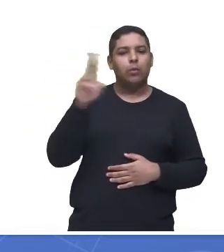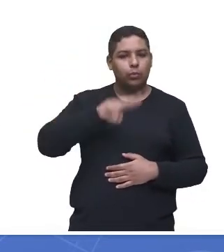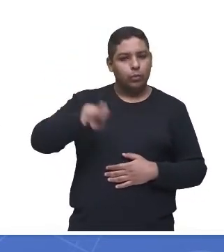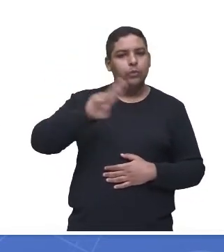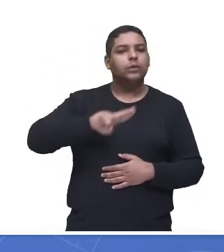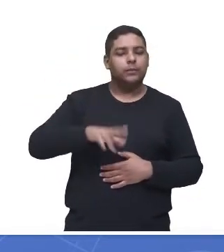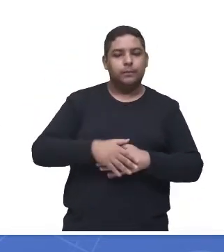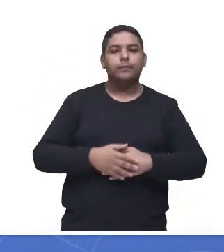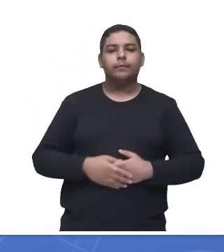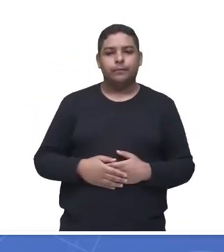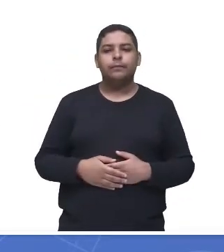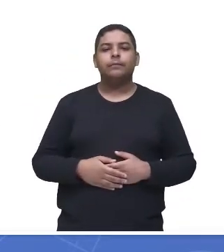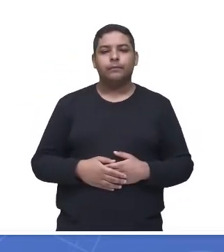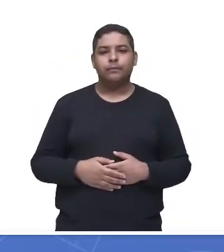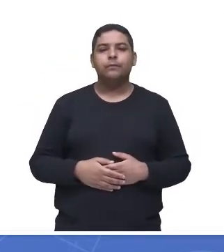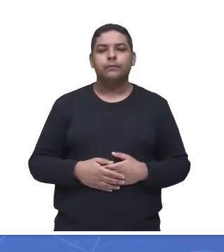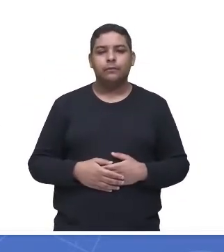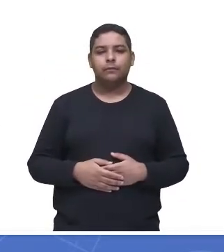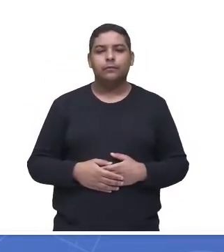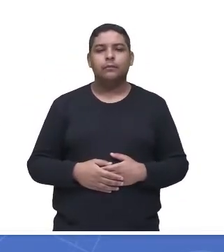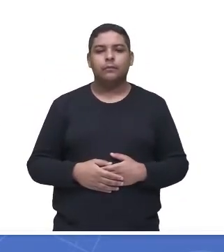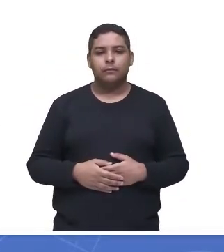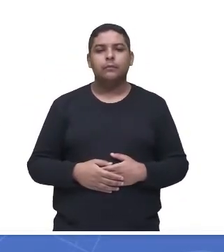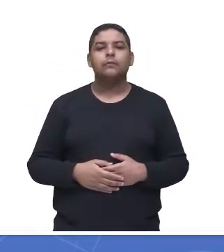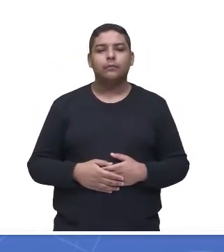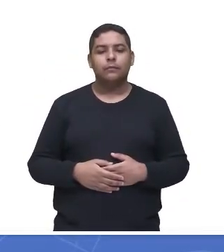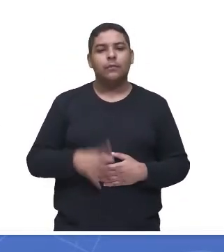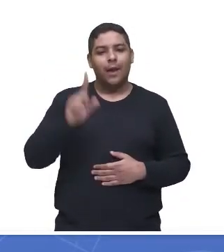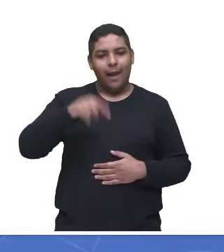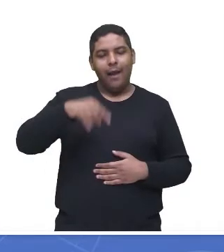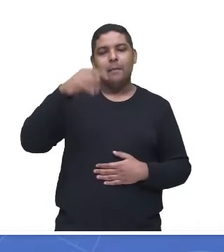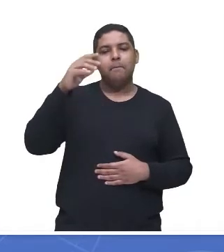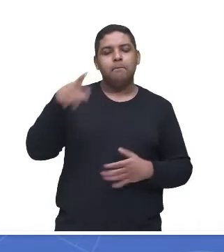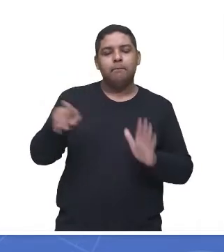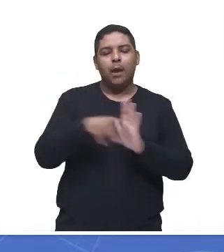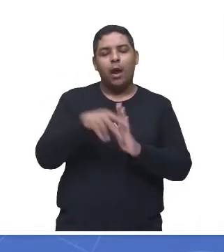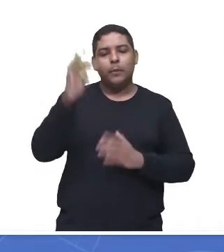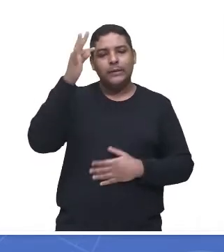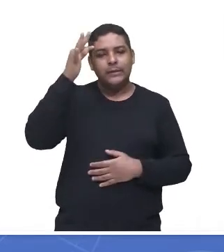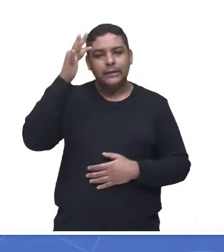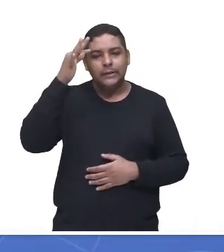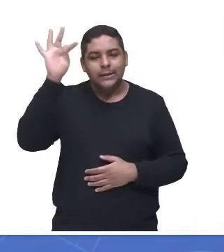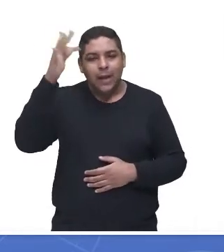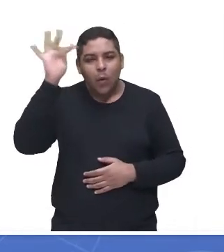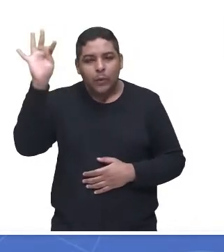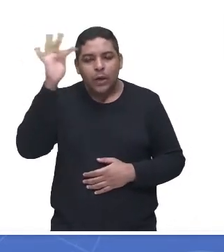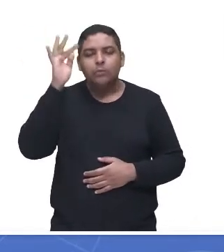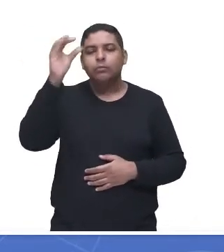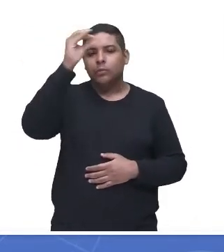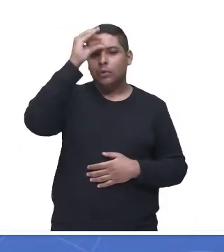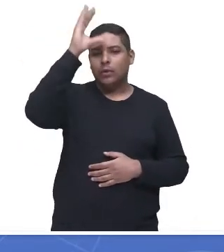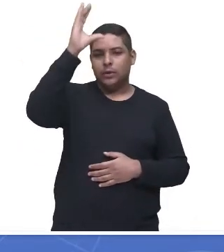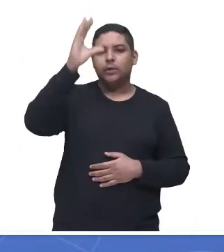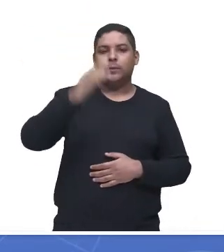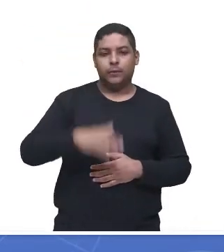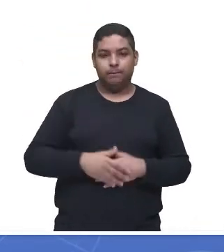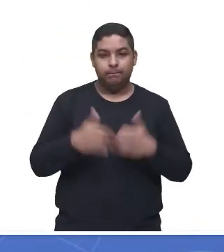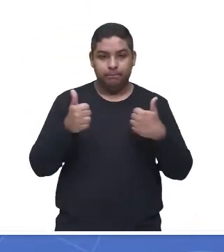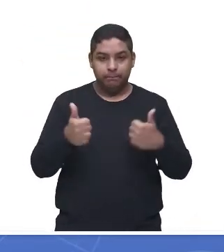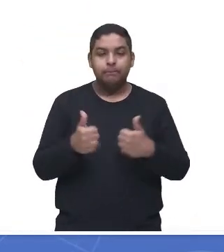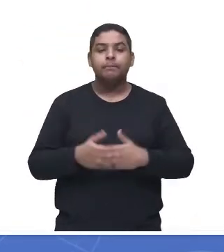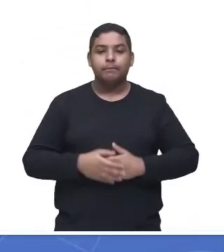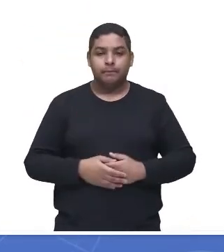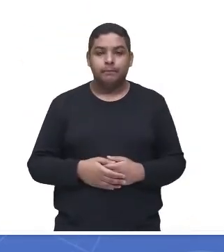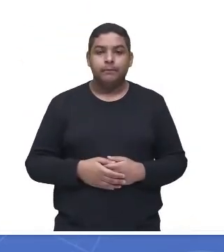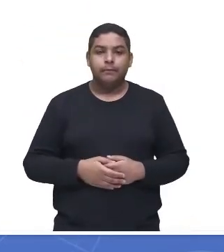Então, é assim que funciona a teoria do conhecimento, através desses pontos que nós tratamos aqui, tá bom?